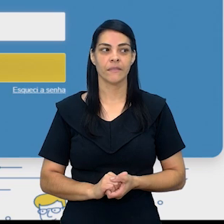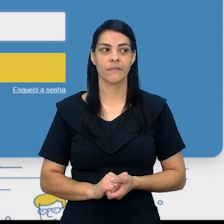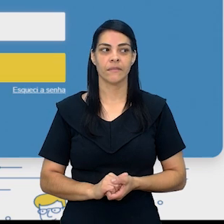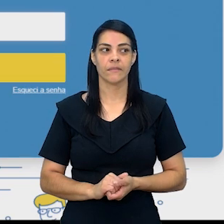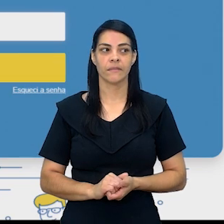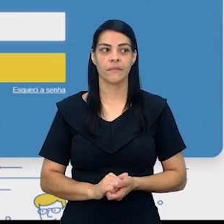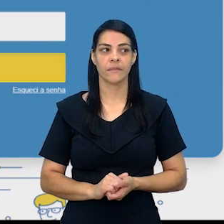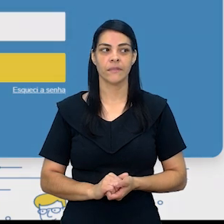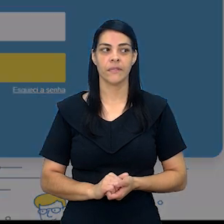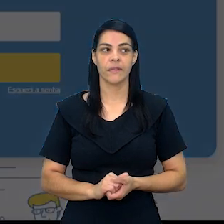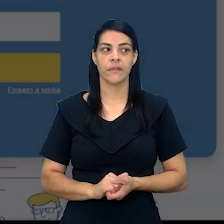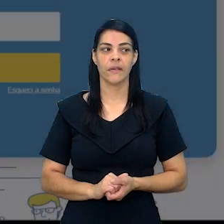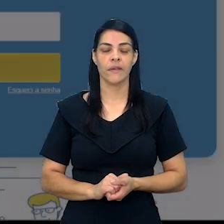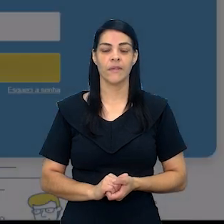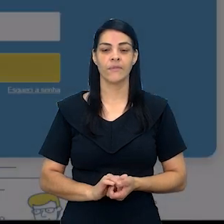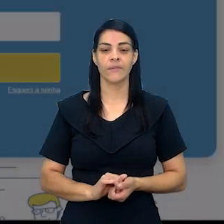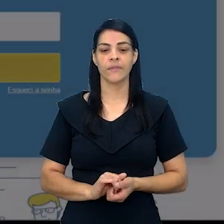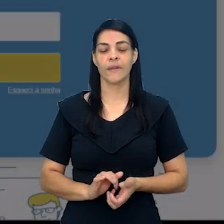aí